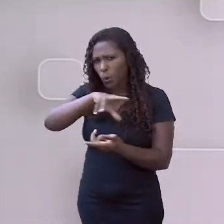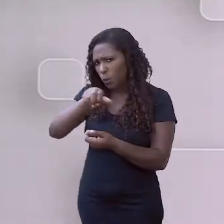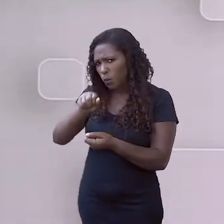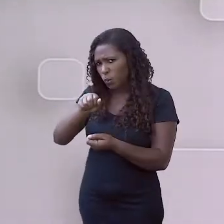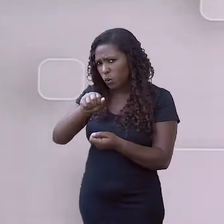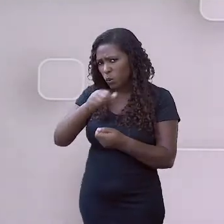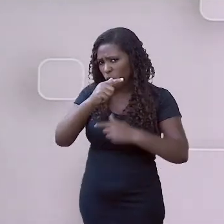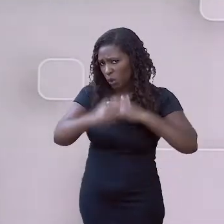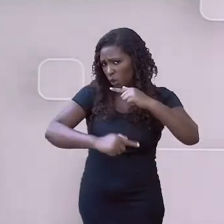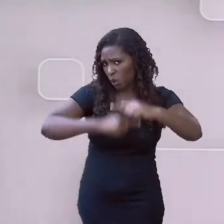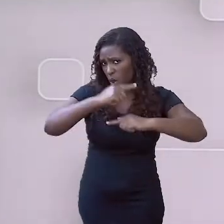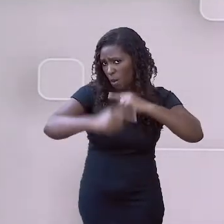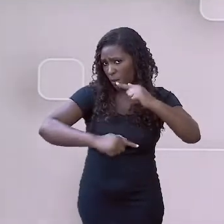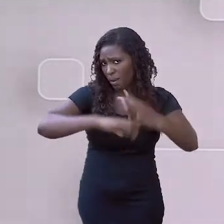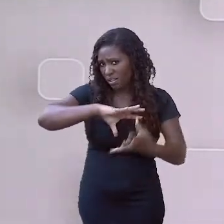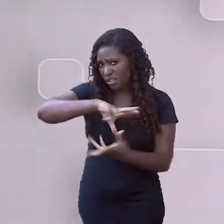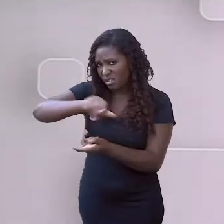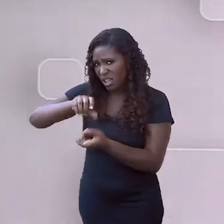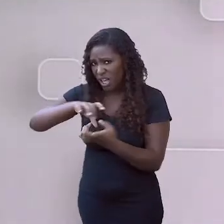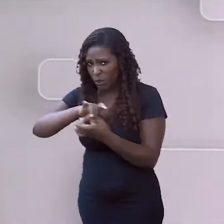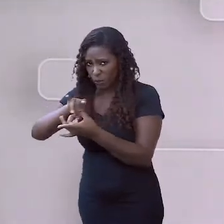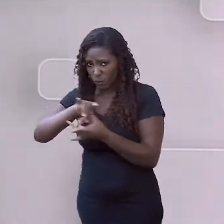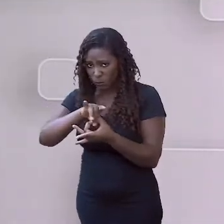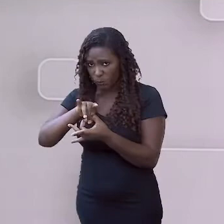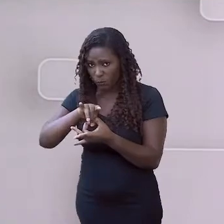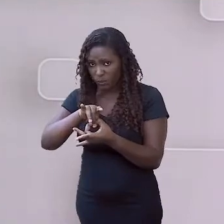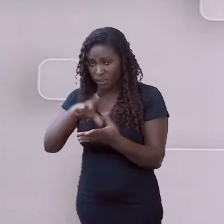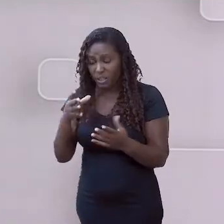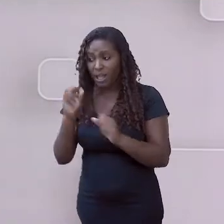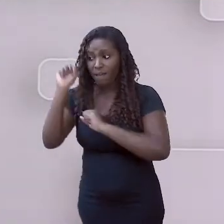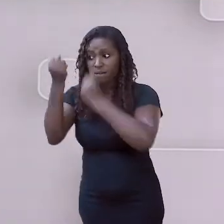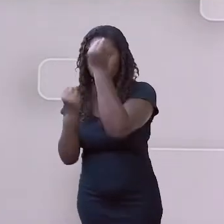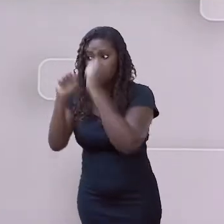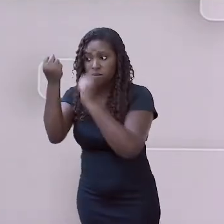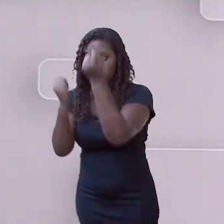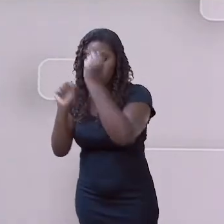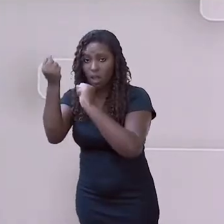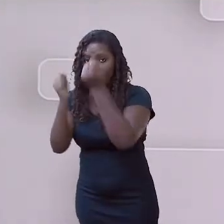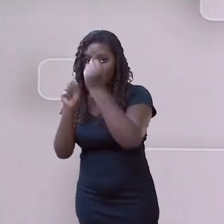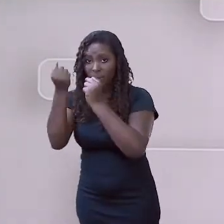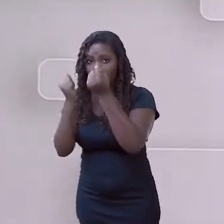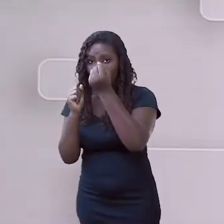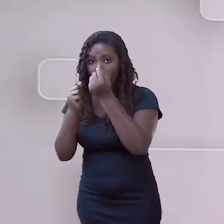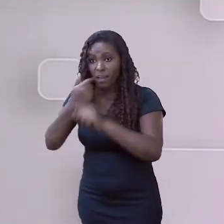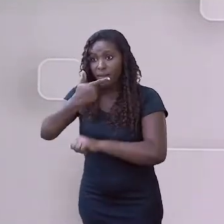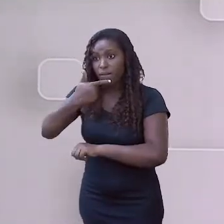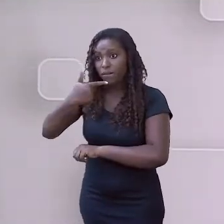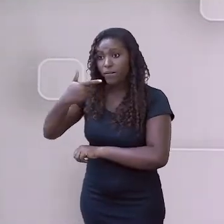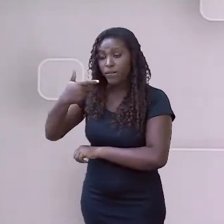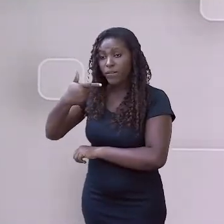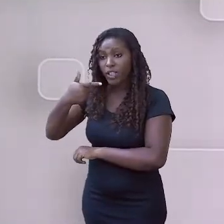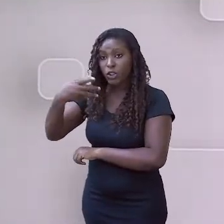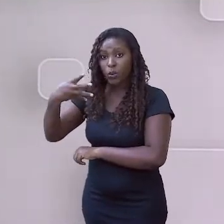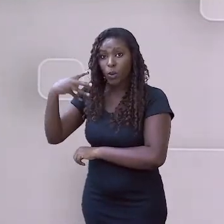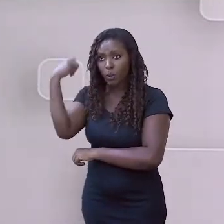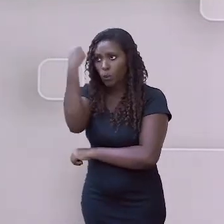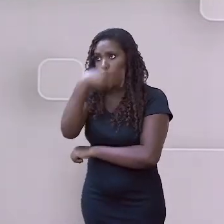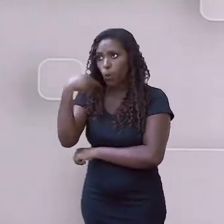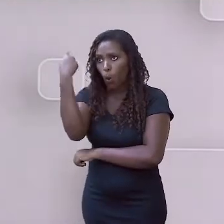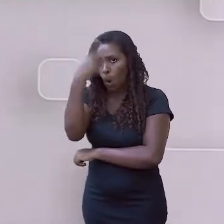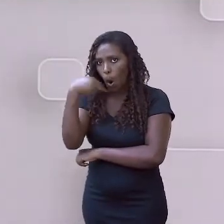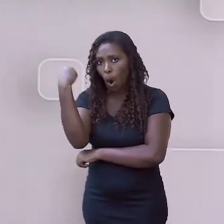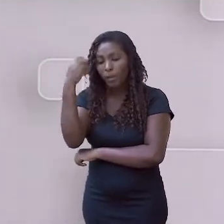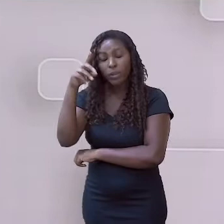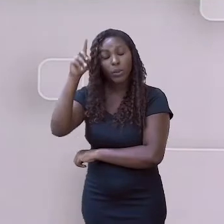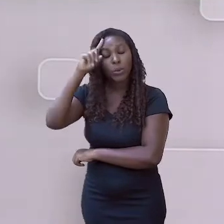mais as nossas indústrias funcionam 24 horas por dia. Nós estamos cada vez